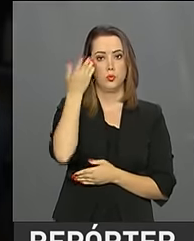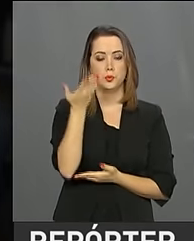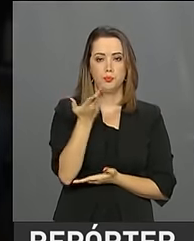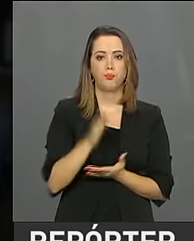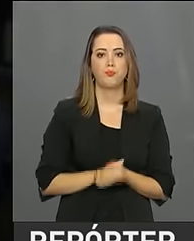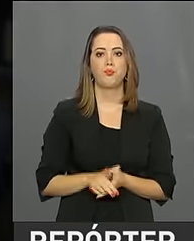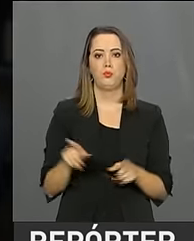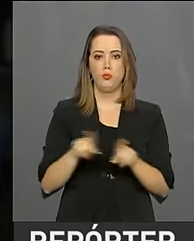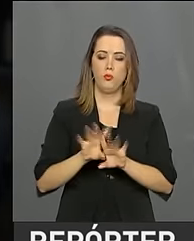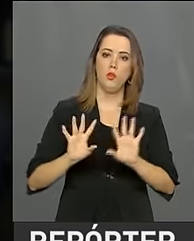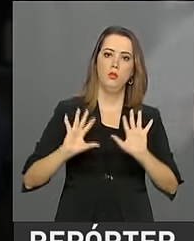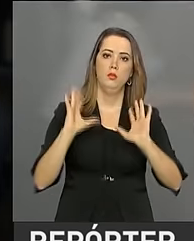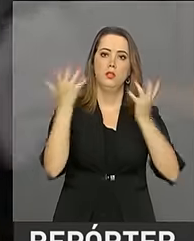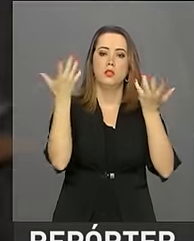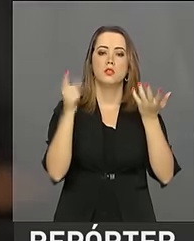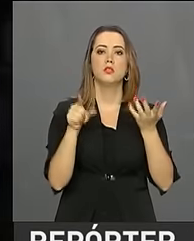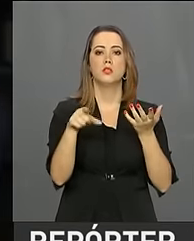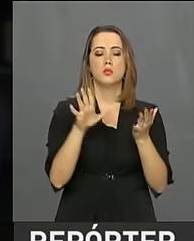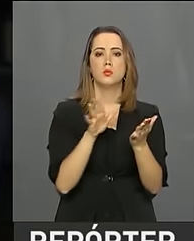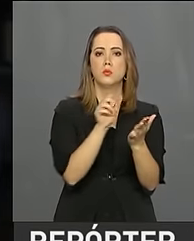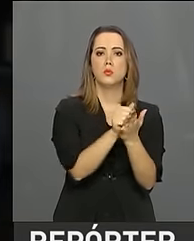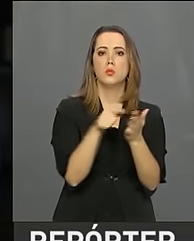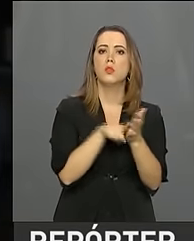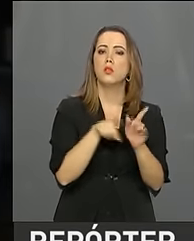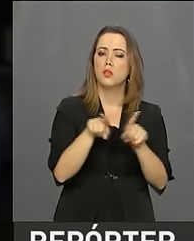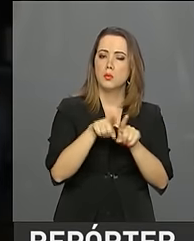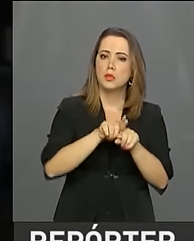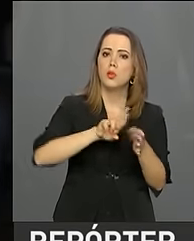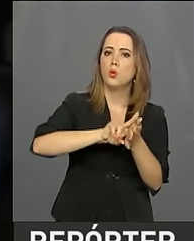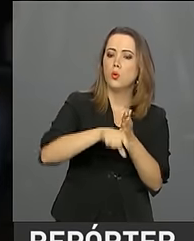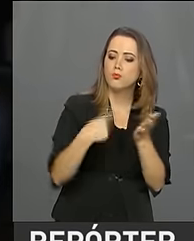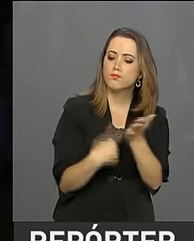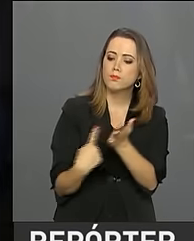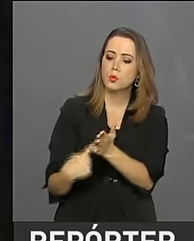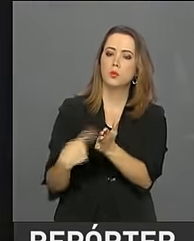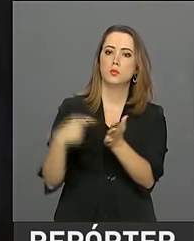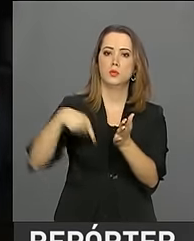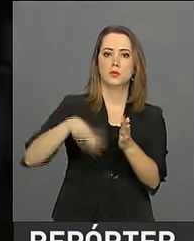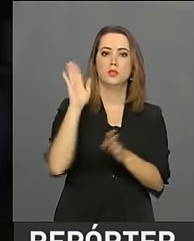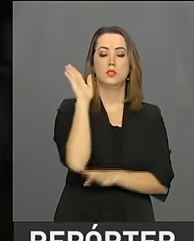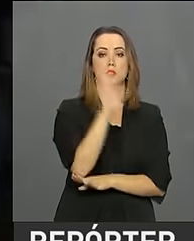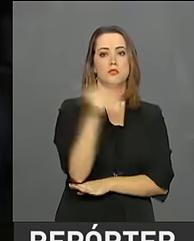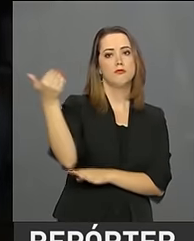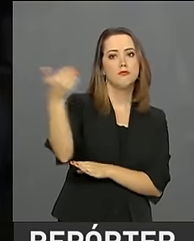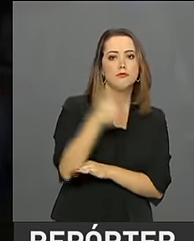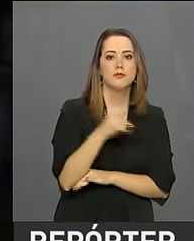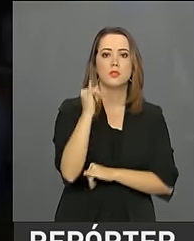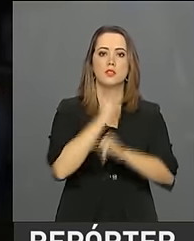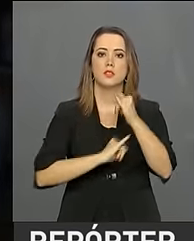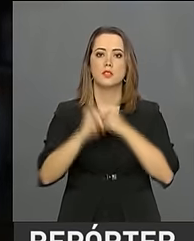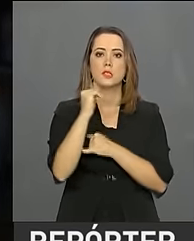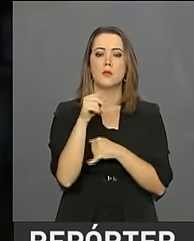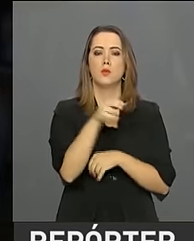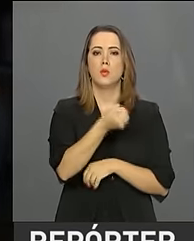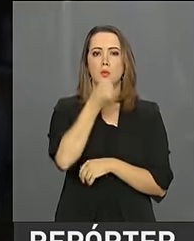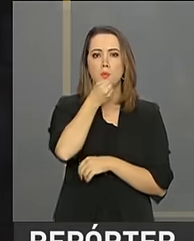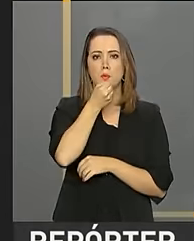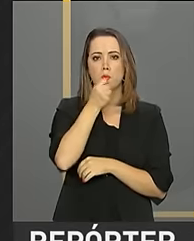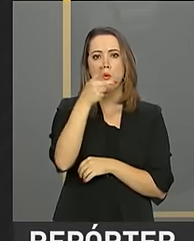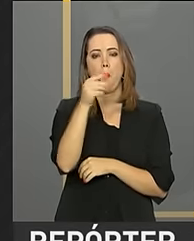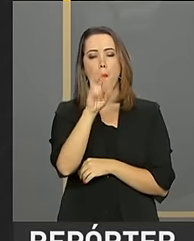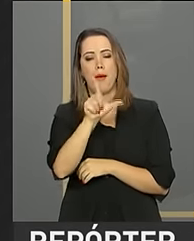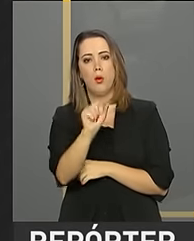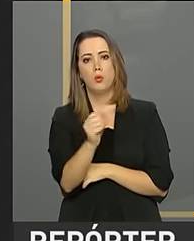de posse na presidência da República, Michel Temer tem outros compromissos essa tarde. Quem vai trazer as informações para a gente é o repórter Paulo